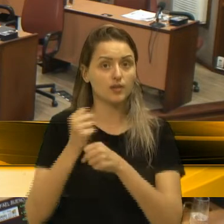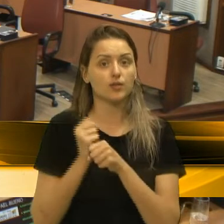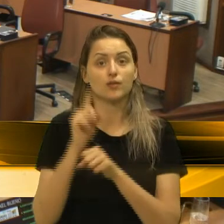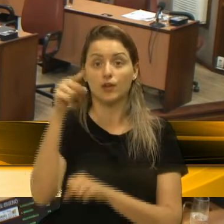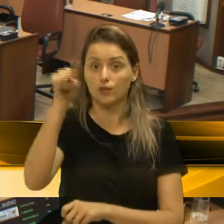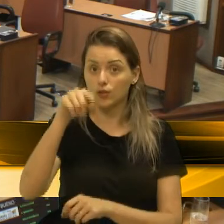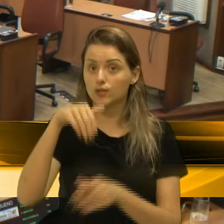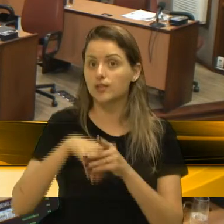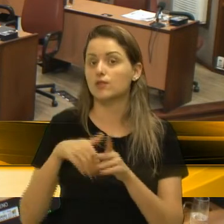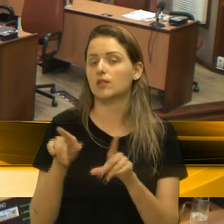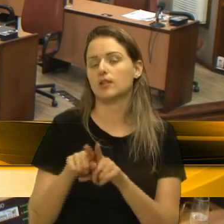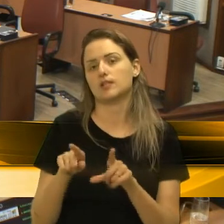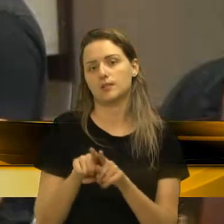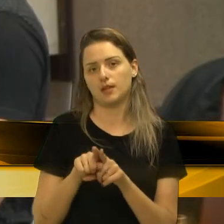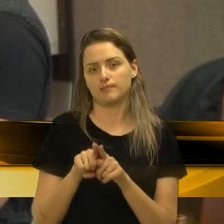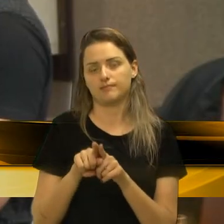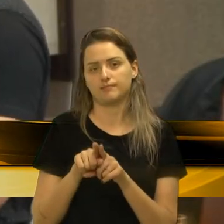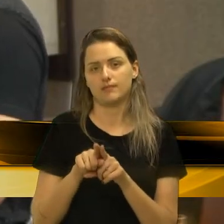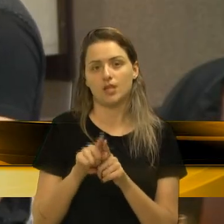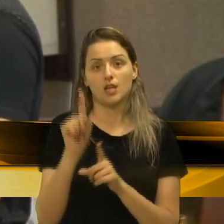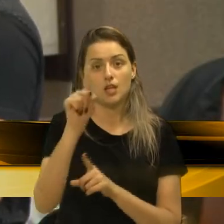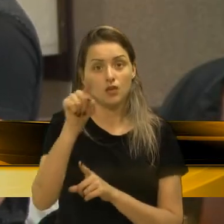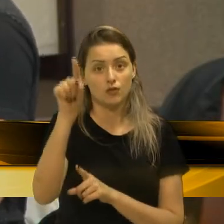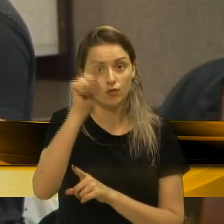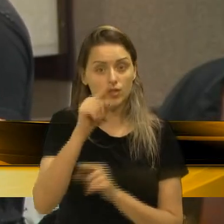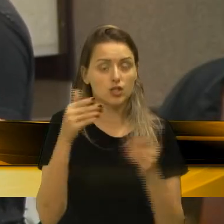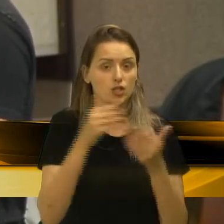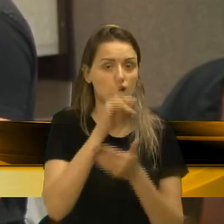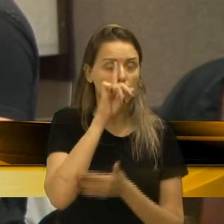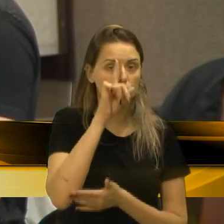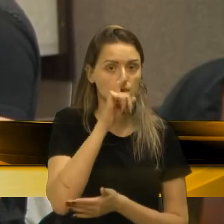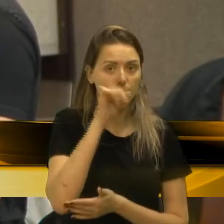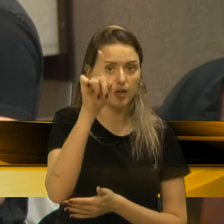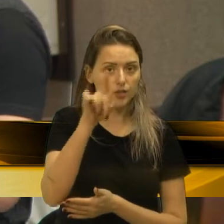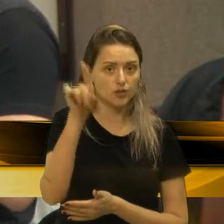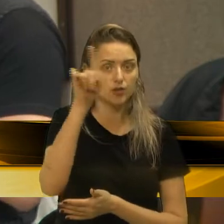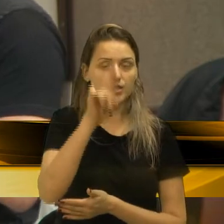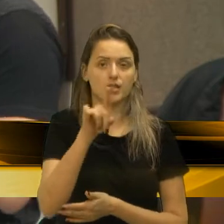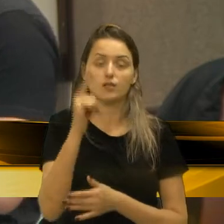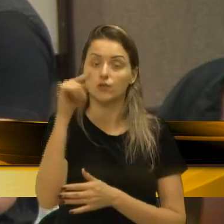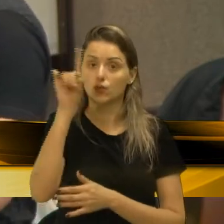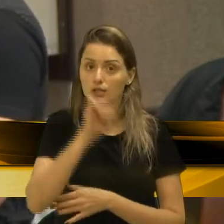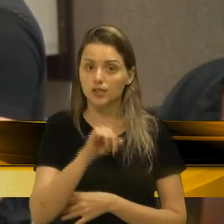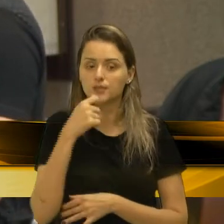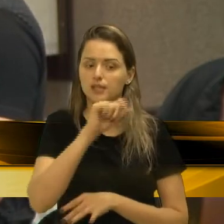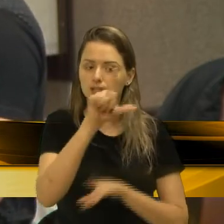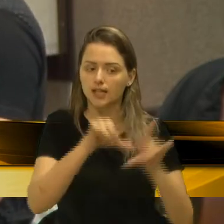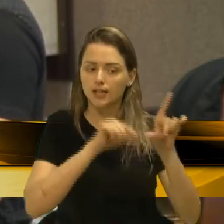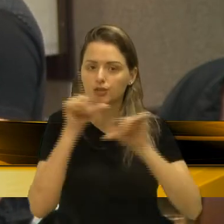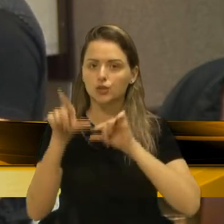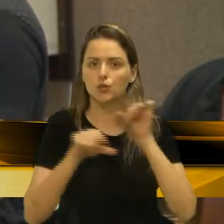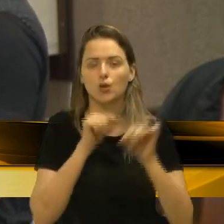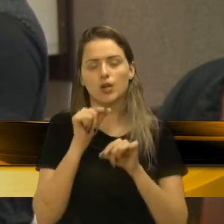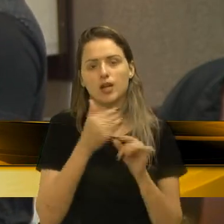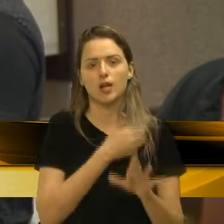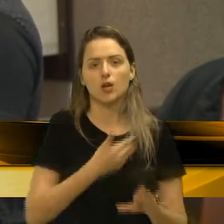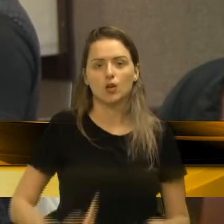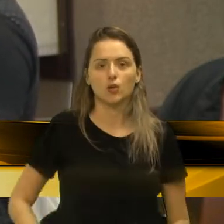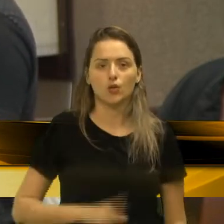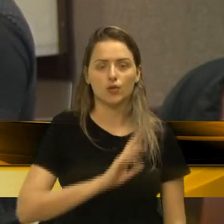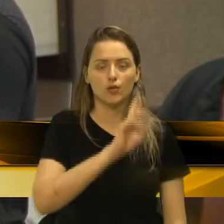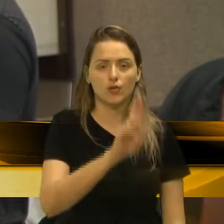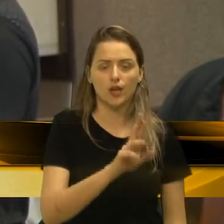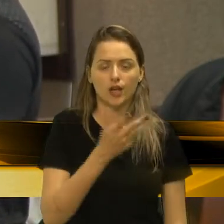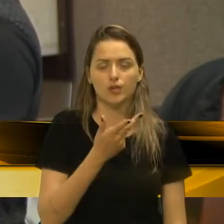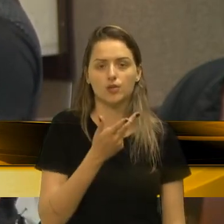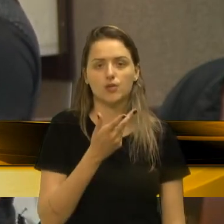estarão votando. Talvez muitos de vocês, os pais de vocês, e vocês têm que escolher bem os representantes, os charlatões que estão